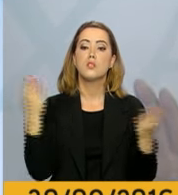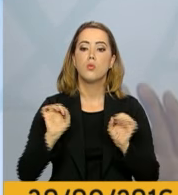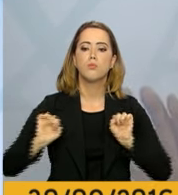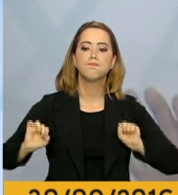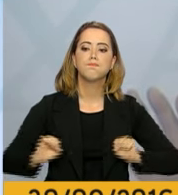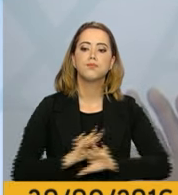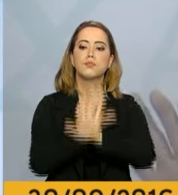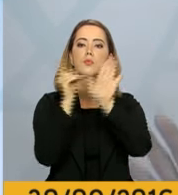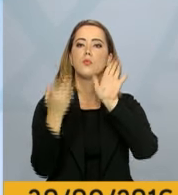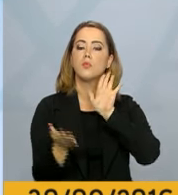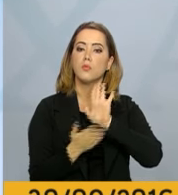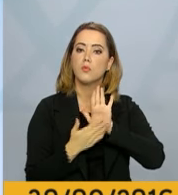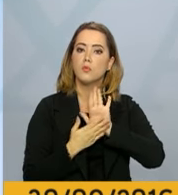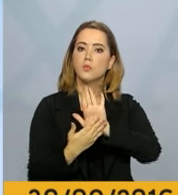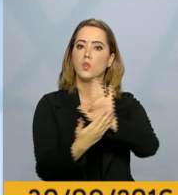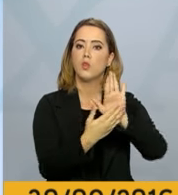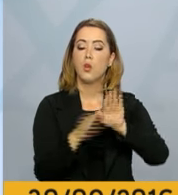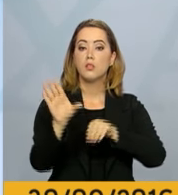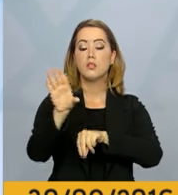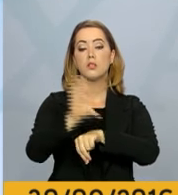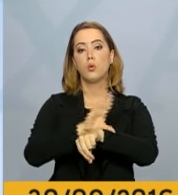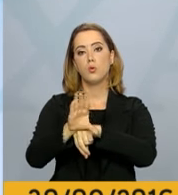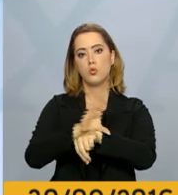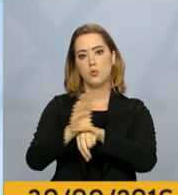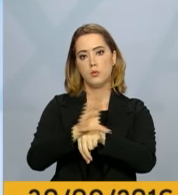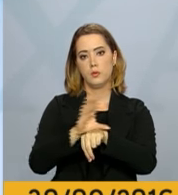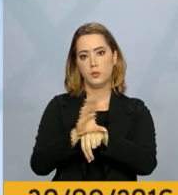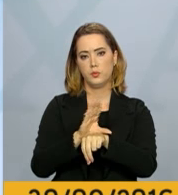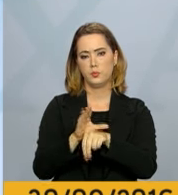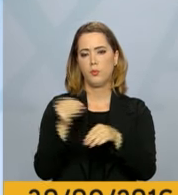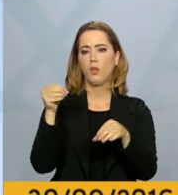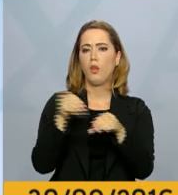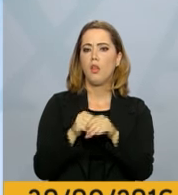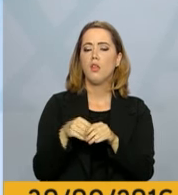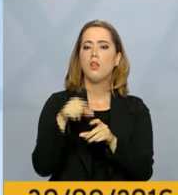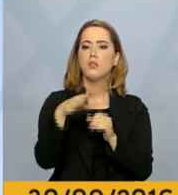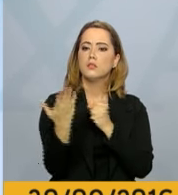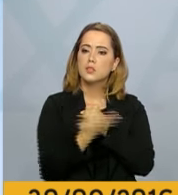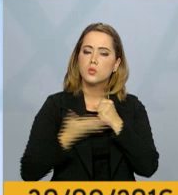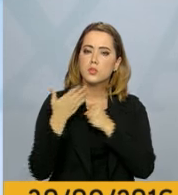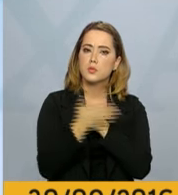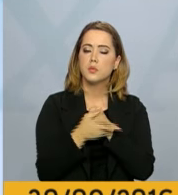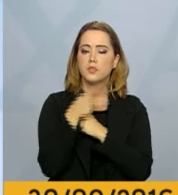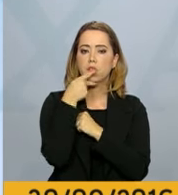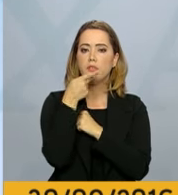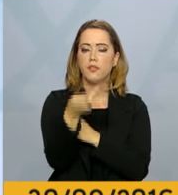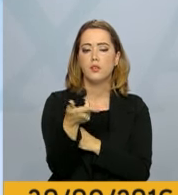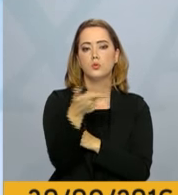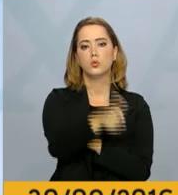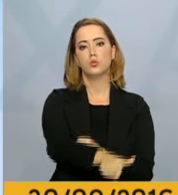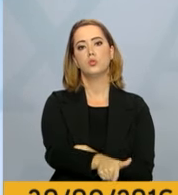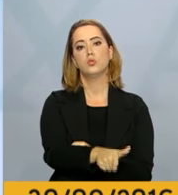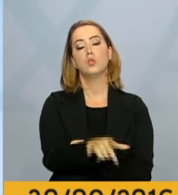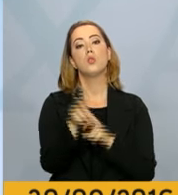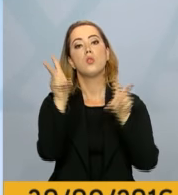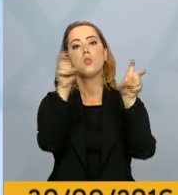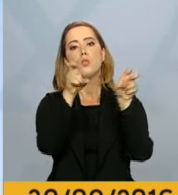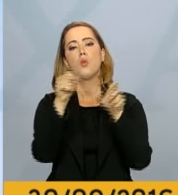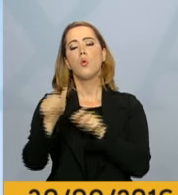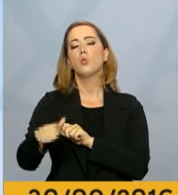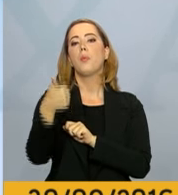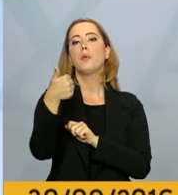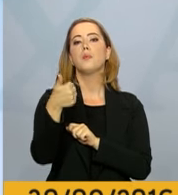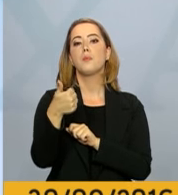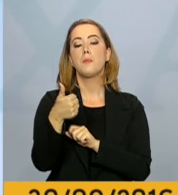cristalinamente refletidos na Constituição Federal. Entre os seus fundamentos, eu volto a repetir o tema do artigo 1º,